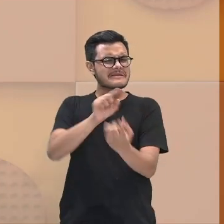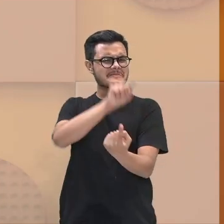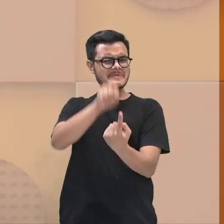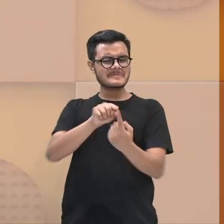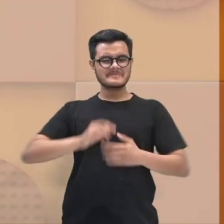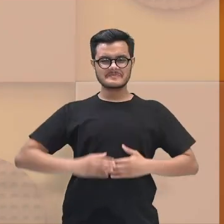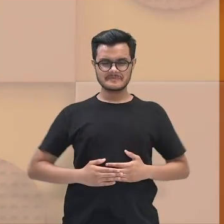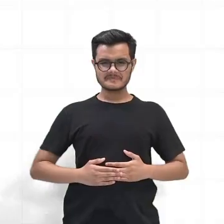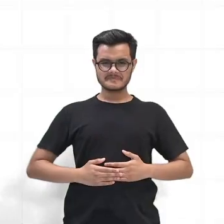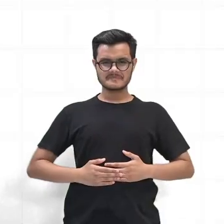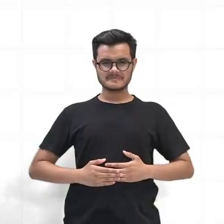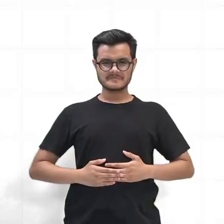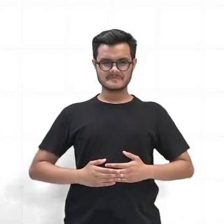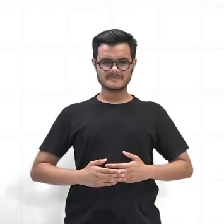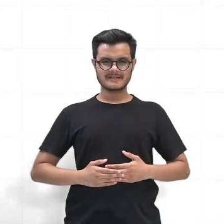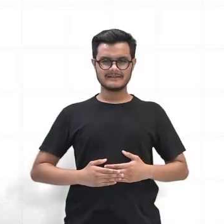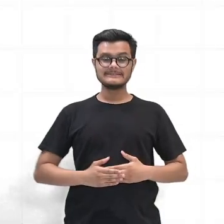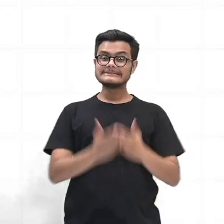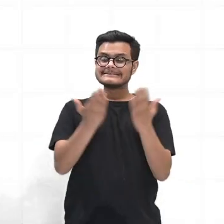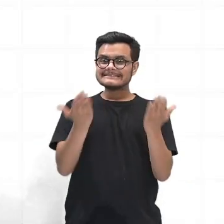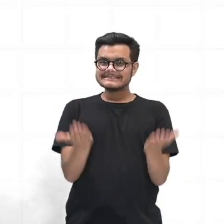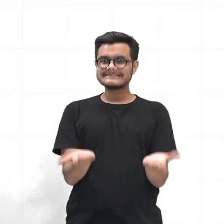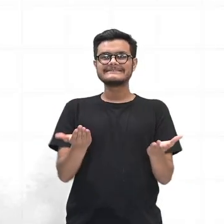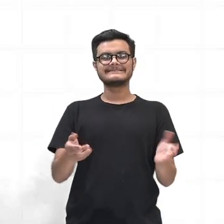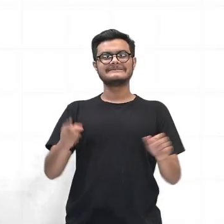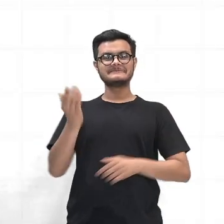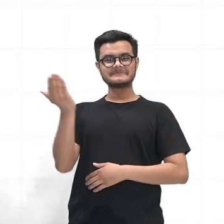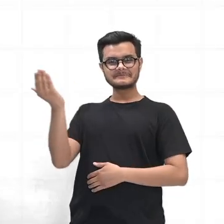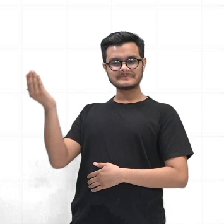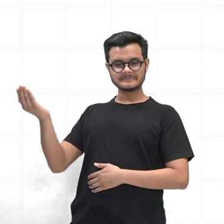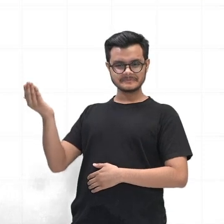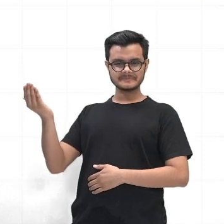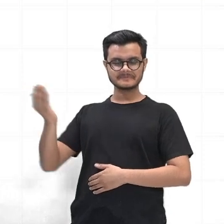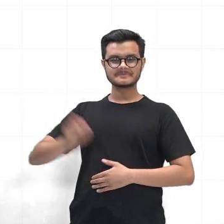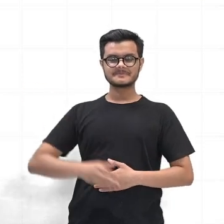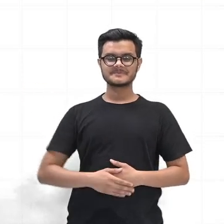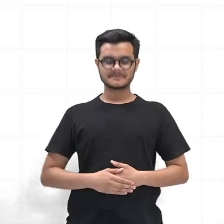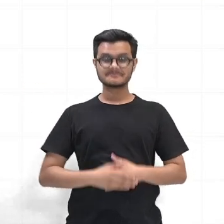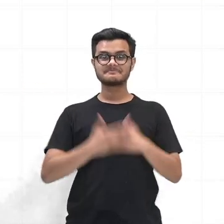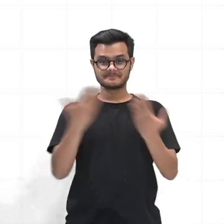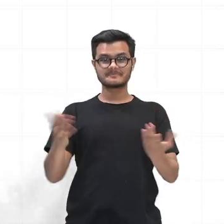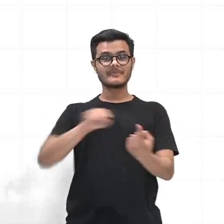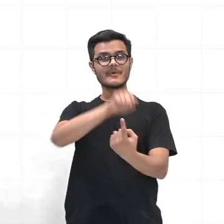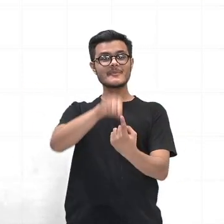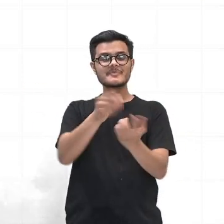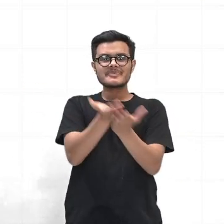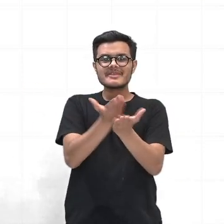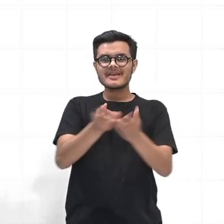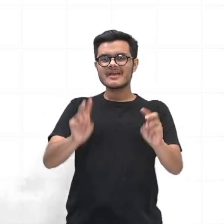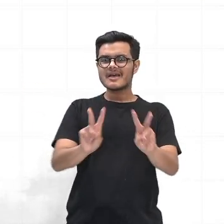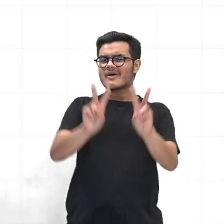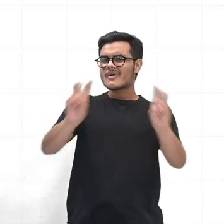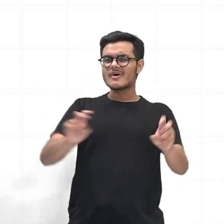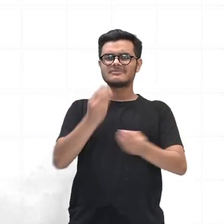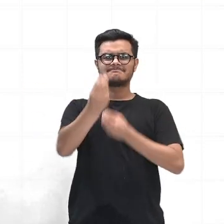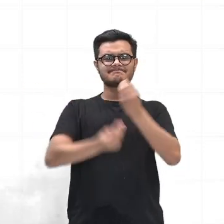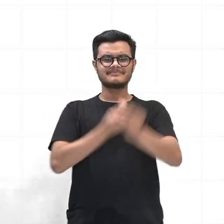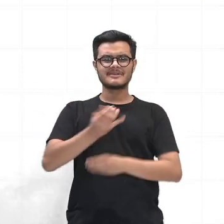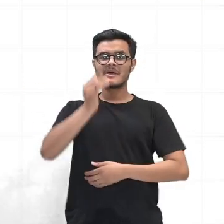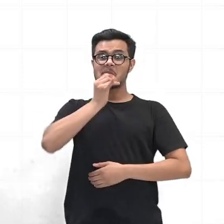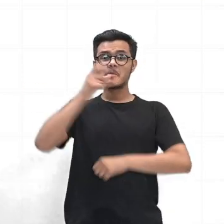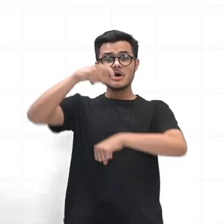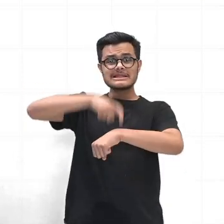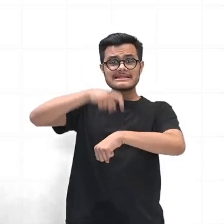conhecimento e no detalhamento? Olha só aí na telinha aparecendo para vocês, objeto de conhecimento, a questão do